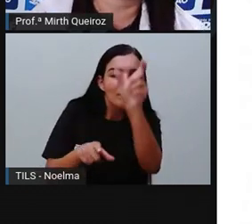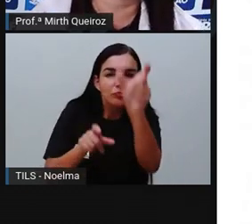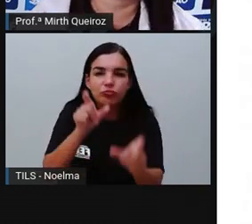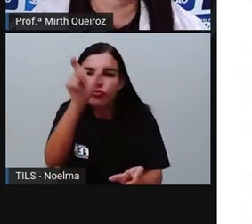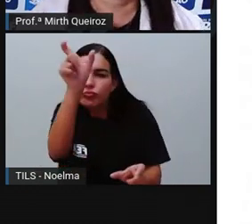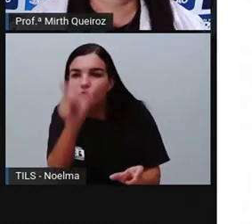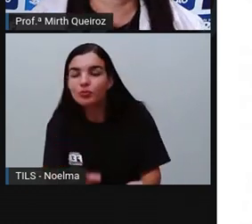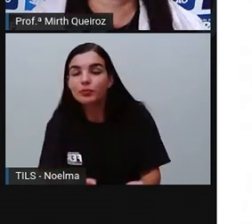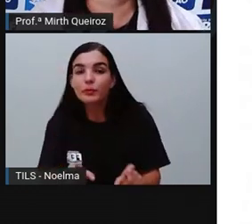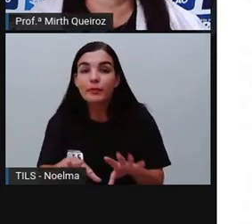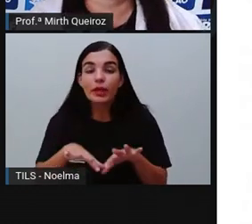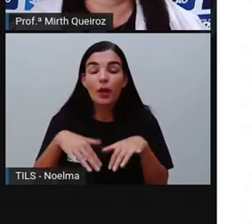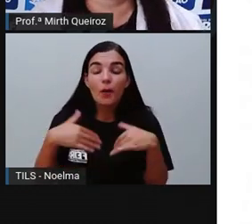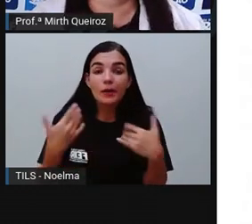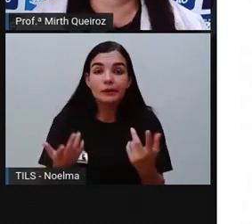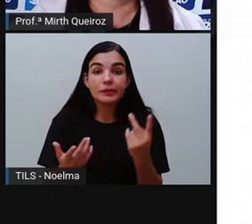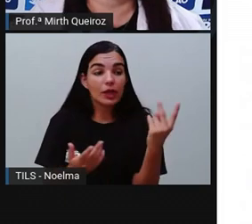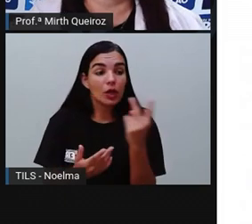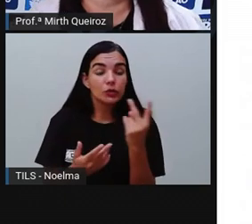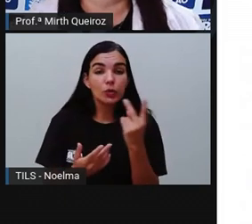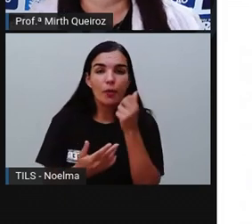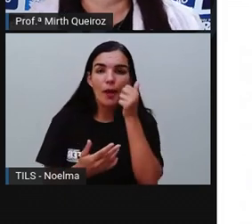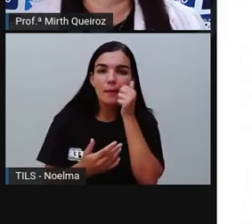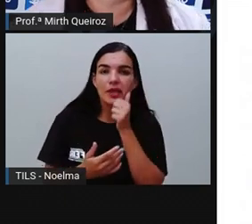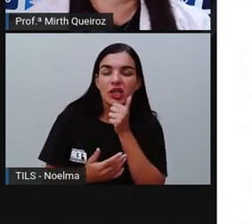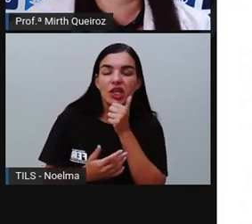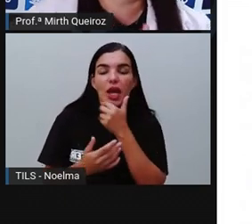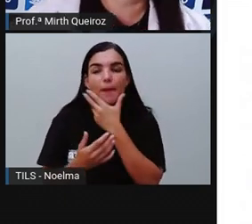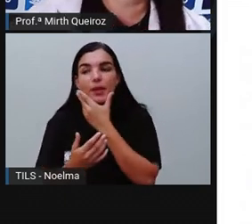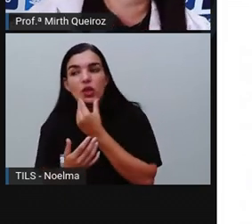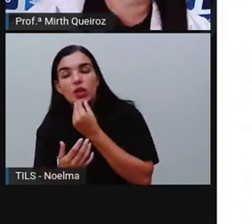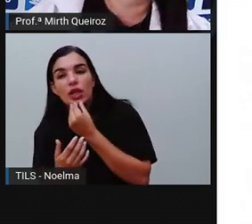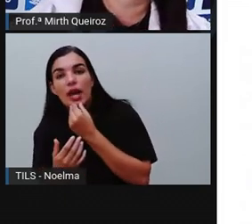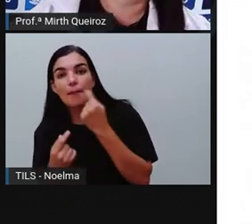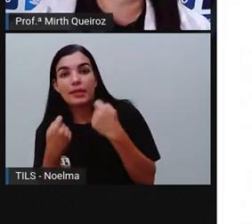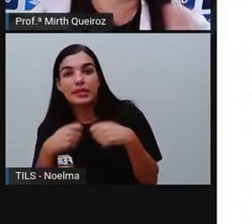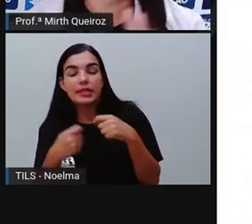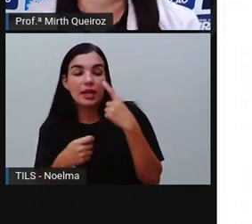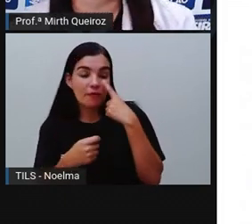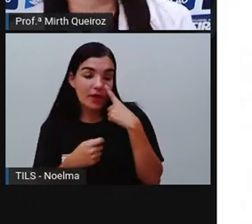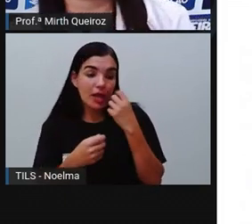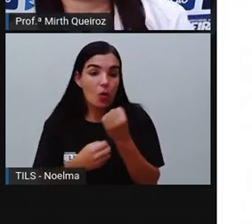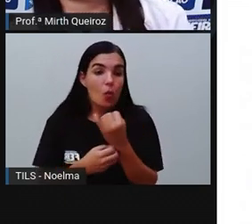gente quer fazer duplas aí, menino com menina, aí a gente vai analisar quantas meninas a gente tem,